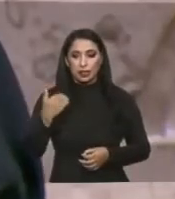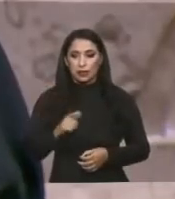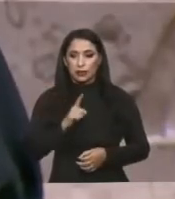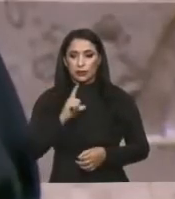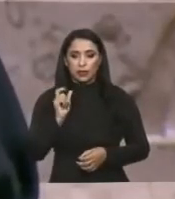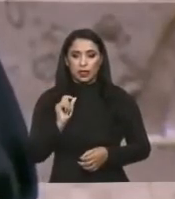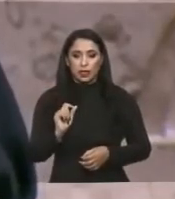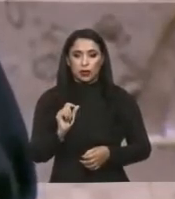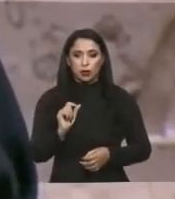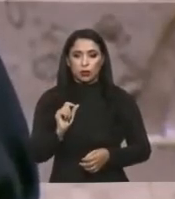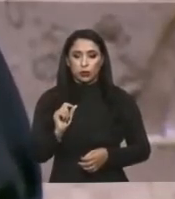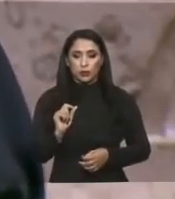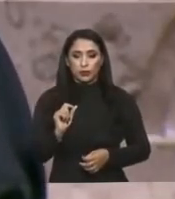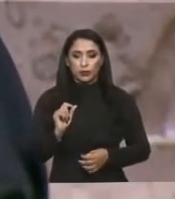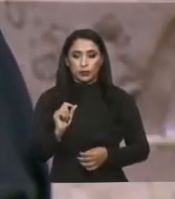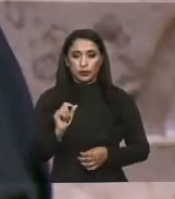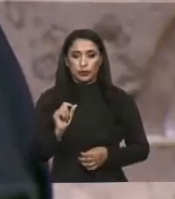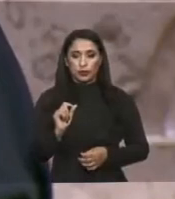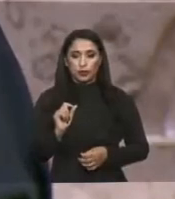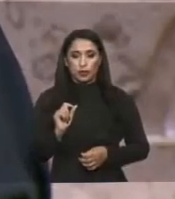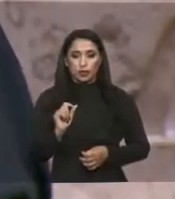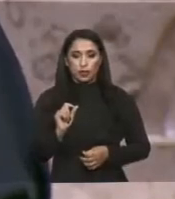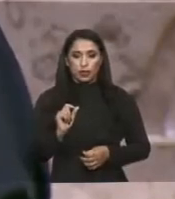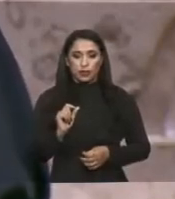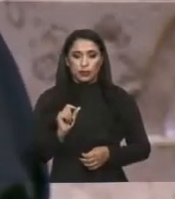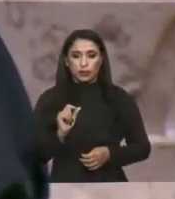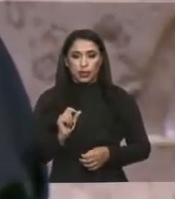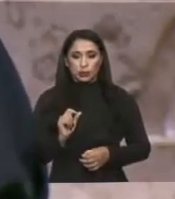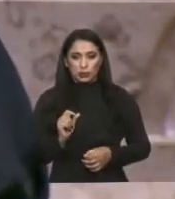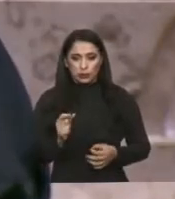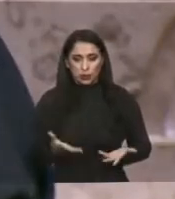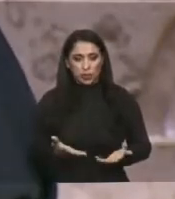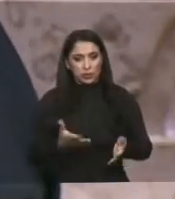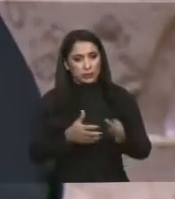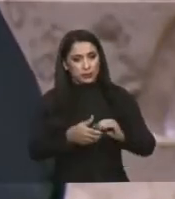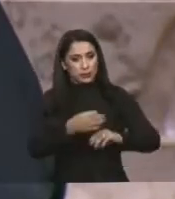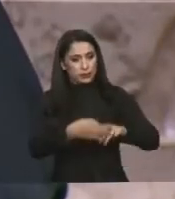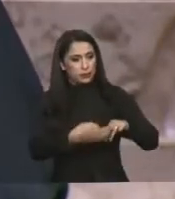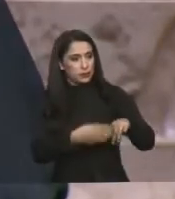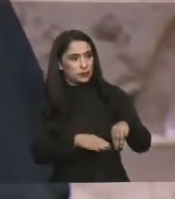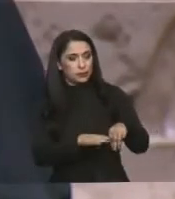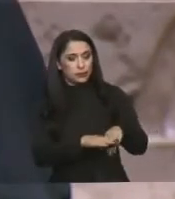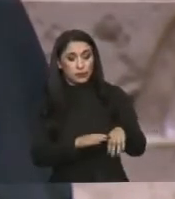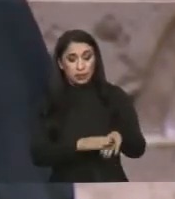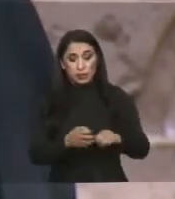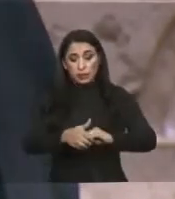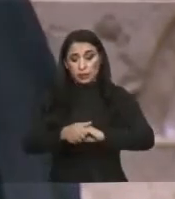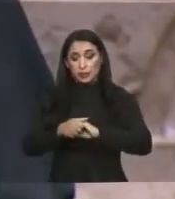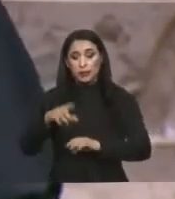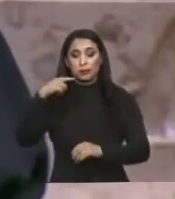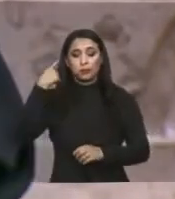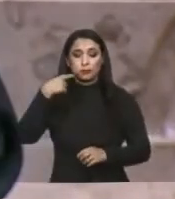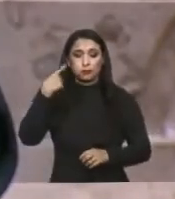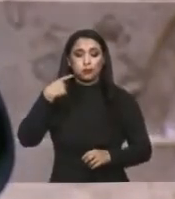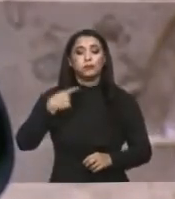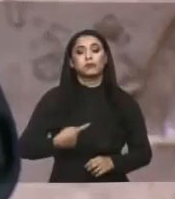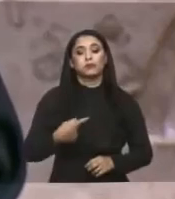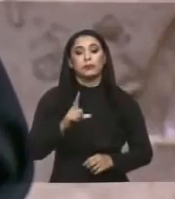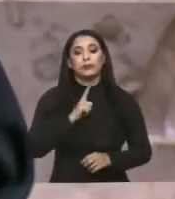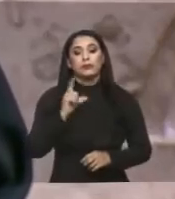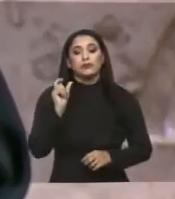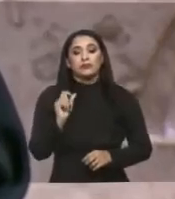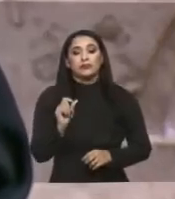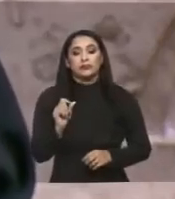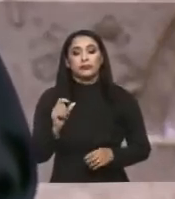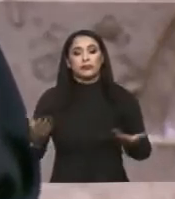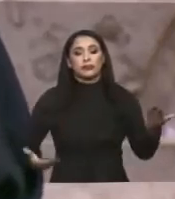Luiz Fux, na pessoa de quem cumprimento os eminentes ministros da Casa, cumprimento os senhores advogados presentes, cumprimento os senhores